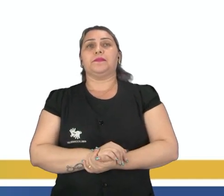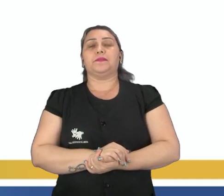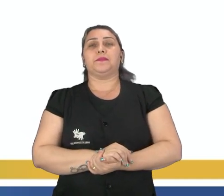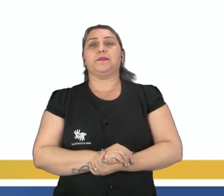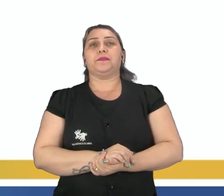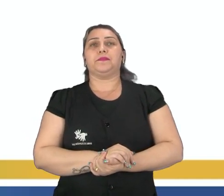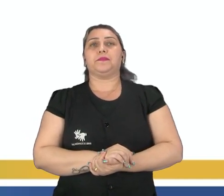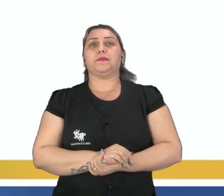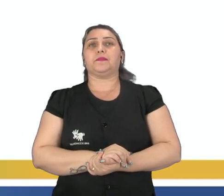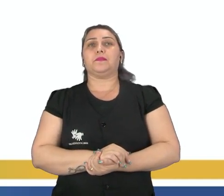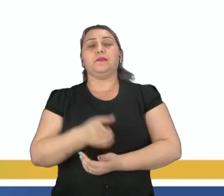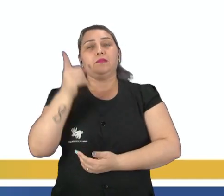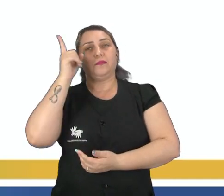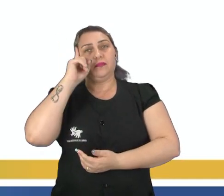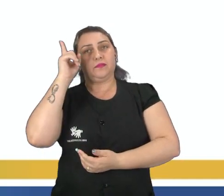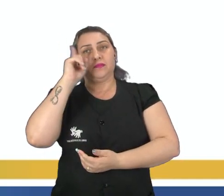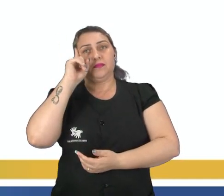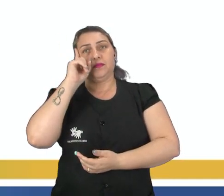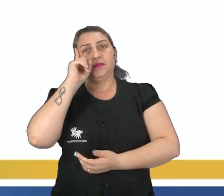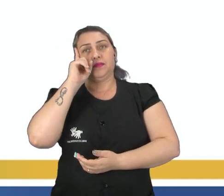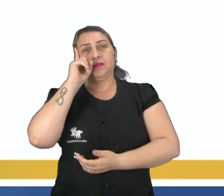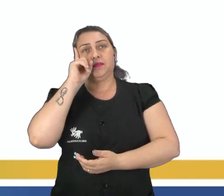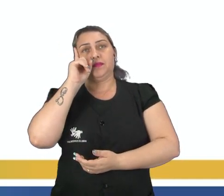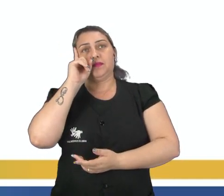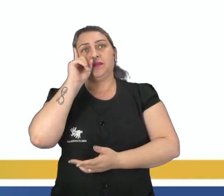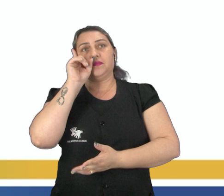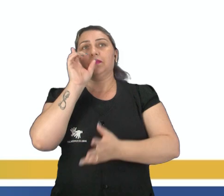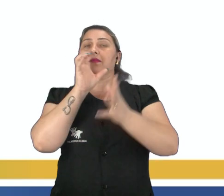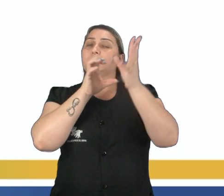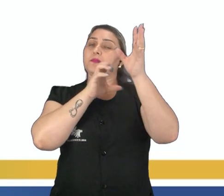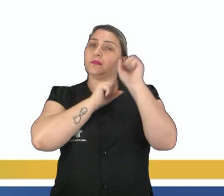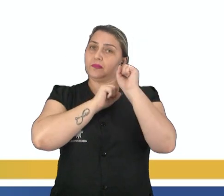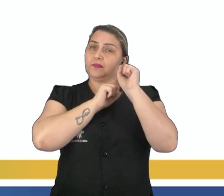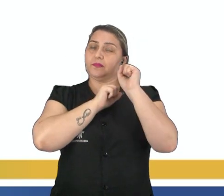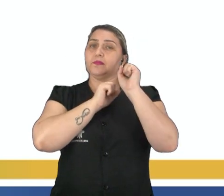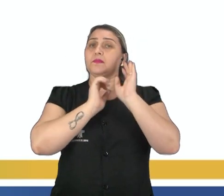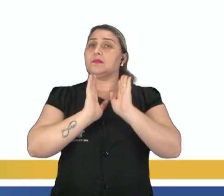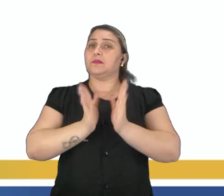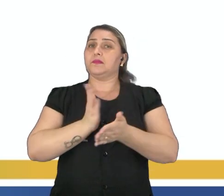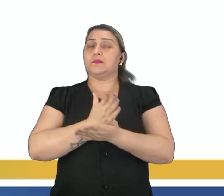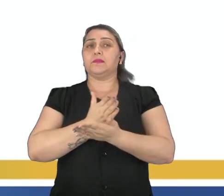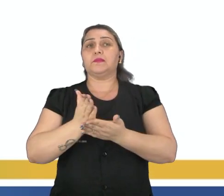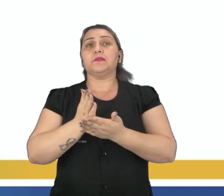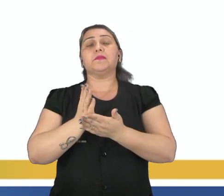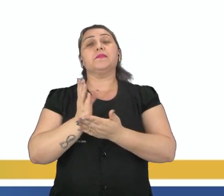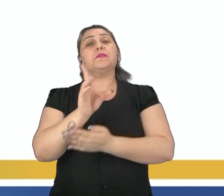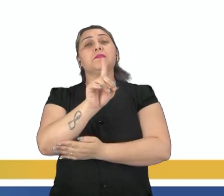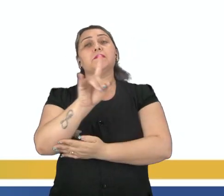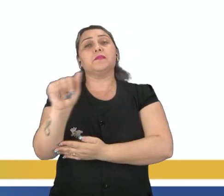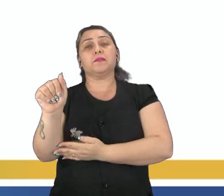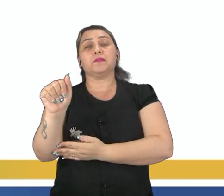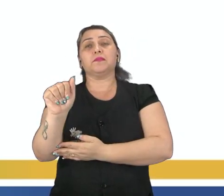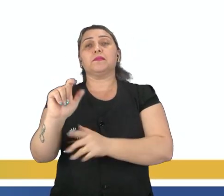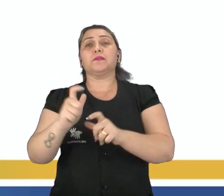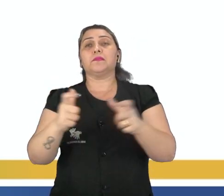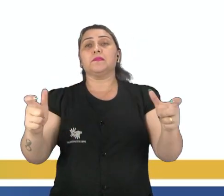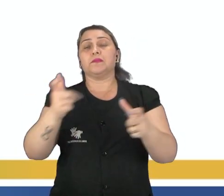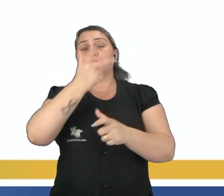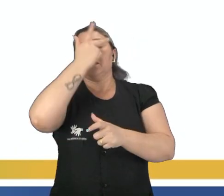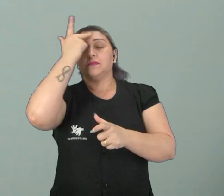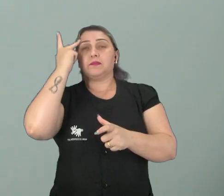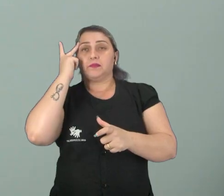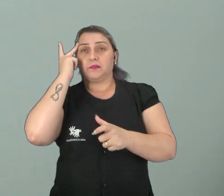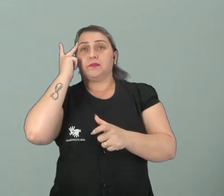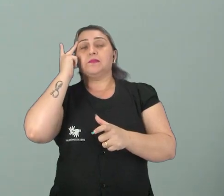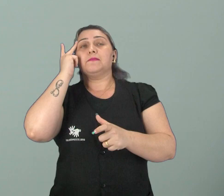seria justamente a rotina de sono da maior parte da população. Como eu já comentei lá no início, durante o dia, a maioria das pessoas vai